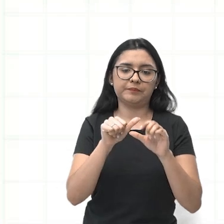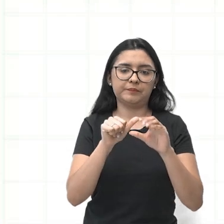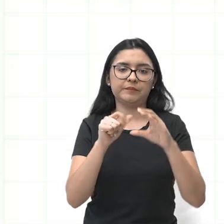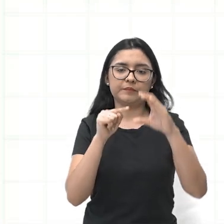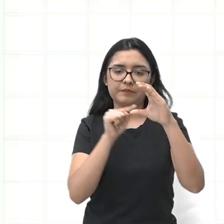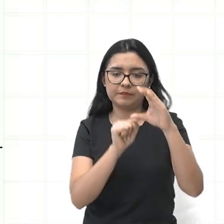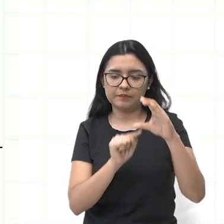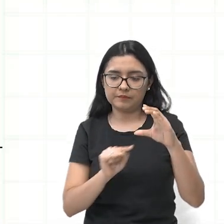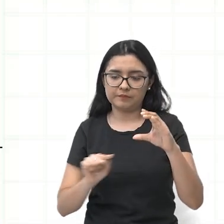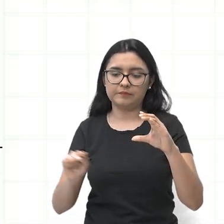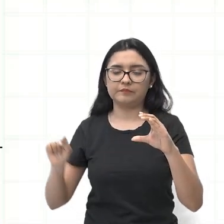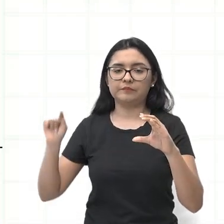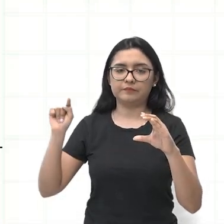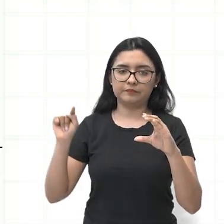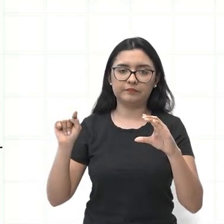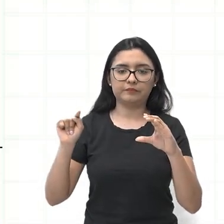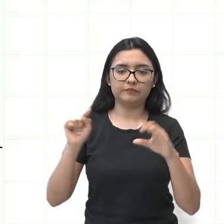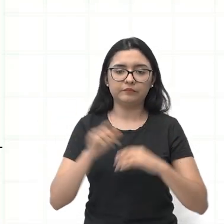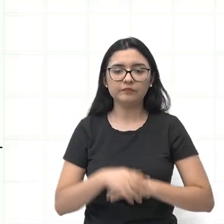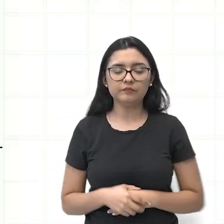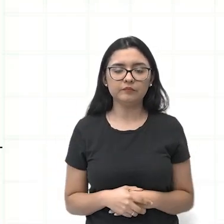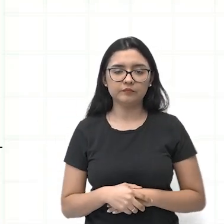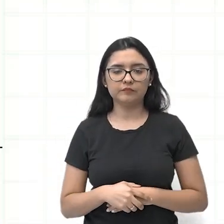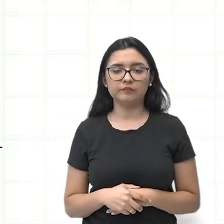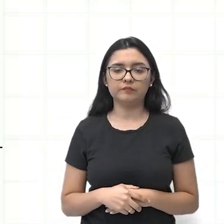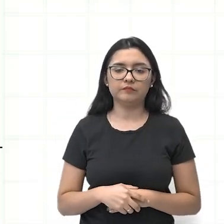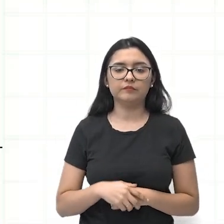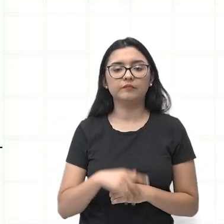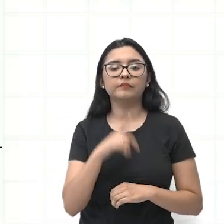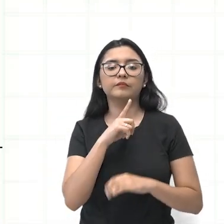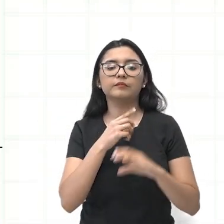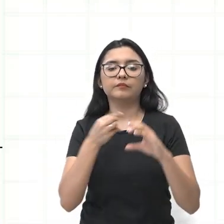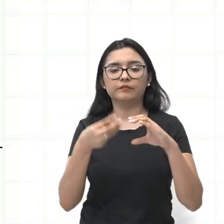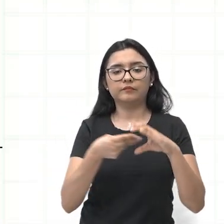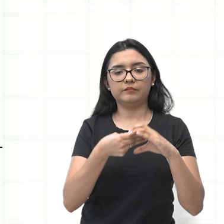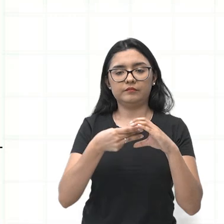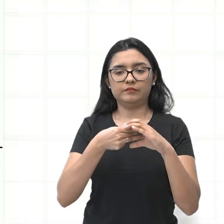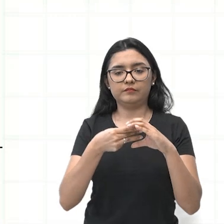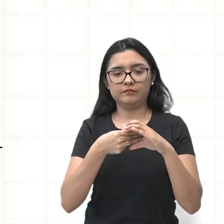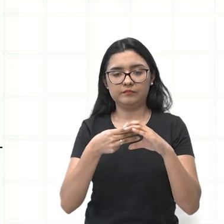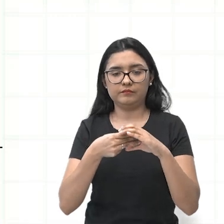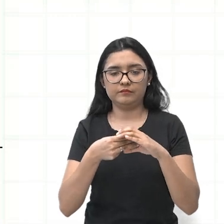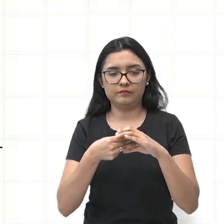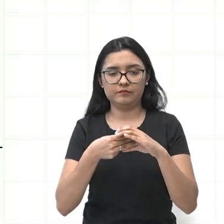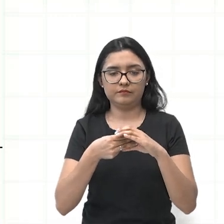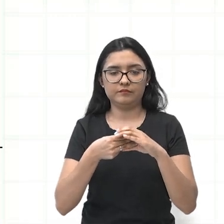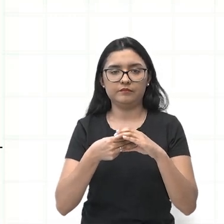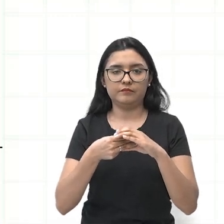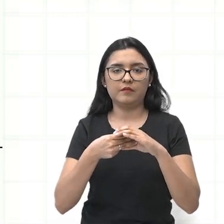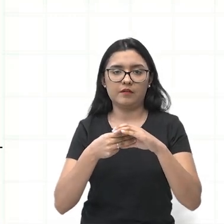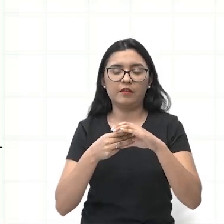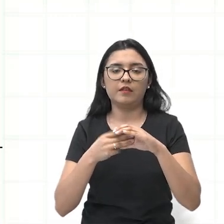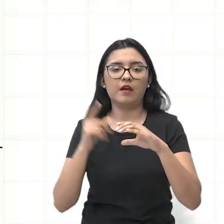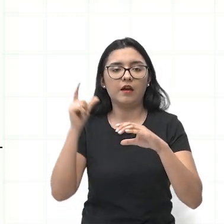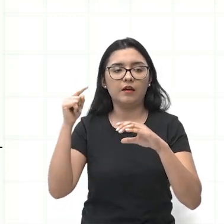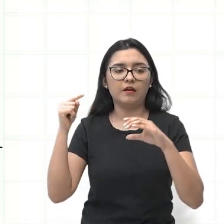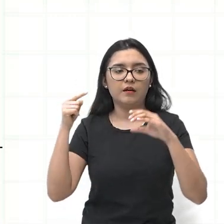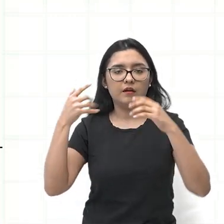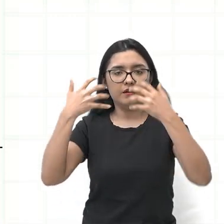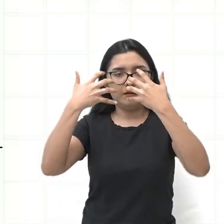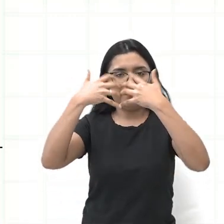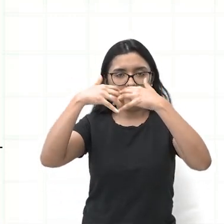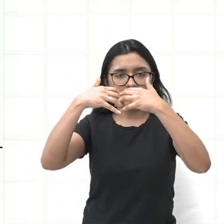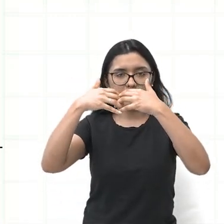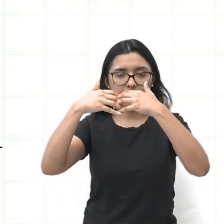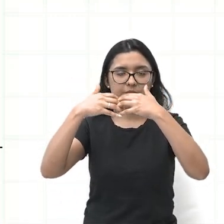vai sendo conduzido pelas células nervosas até o seu cérebro, certo?